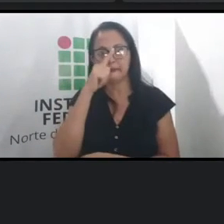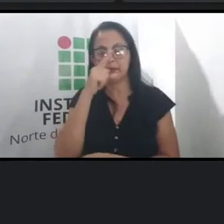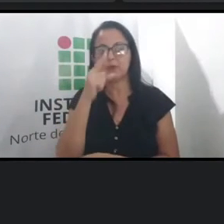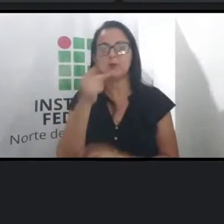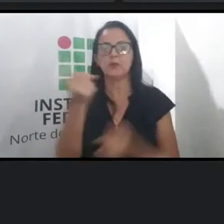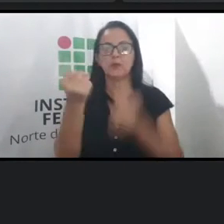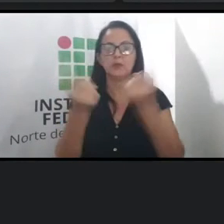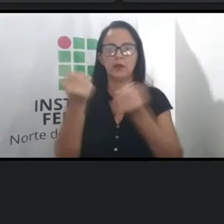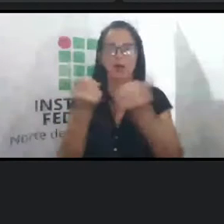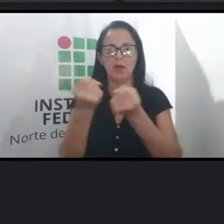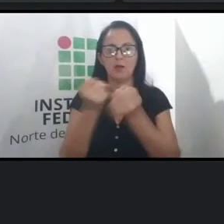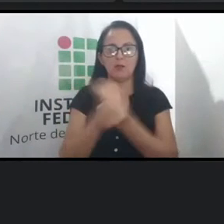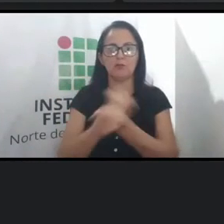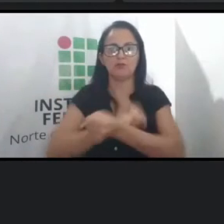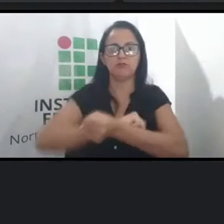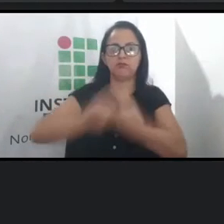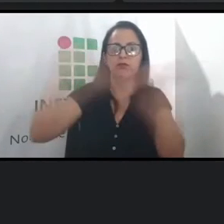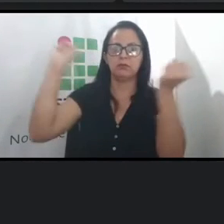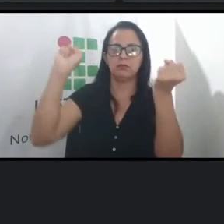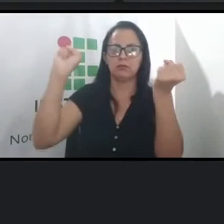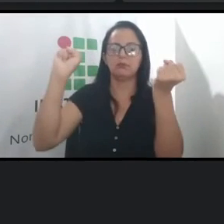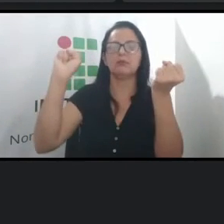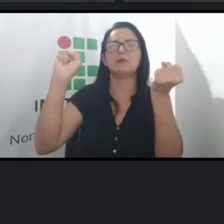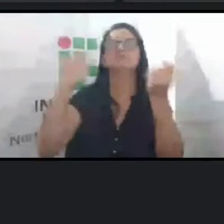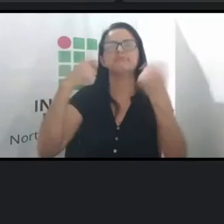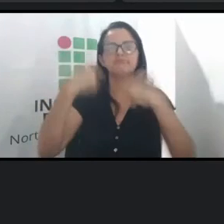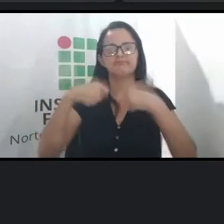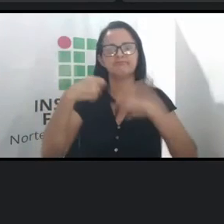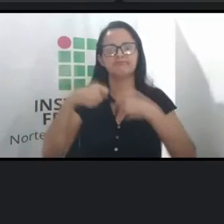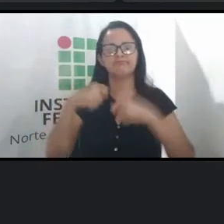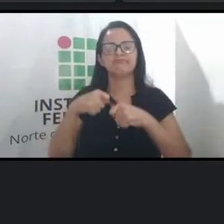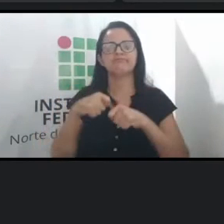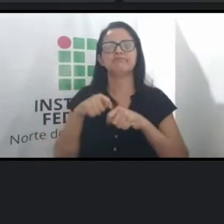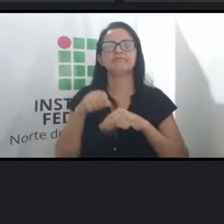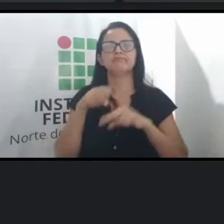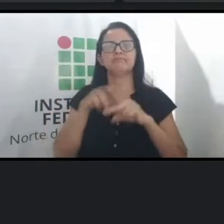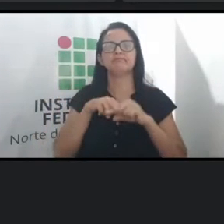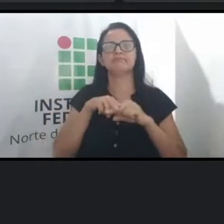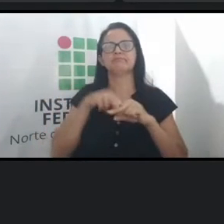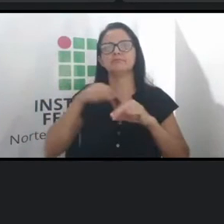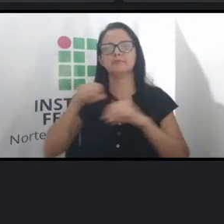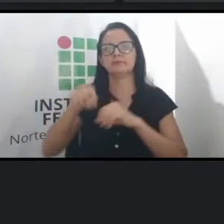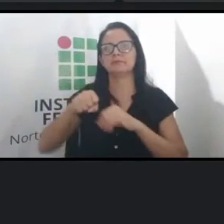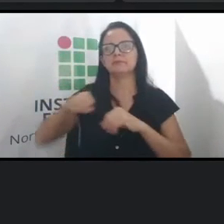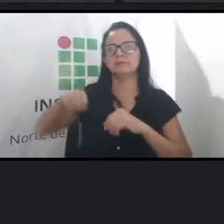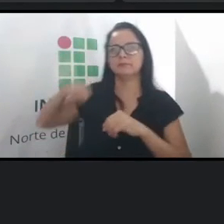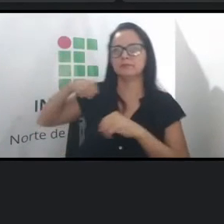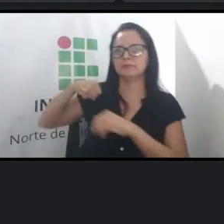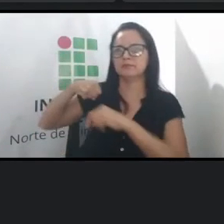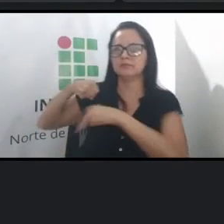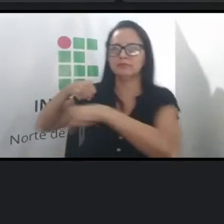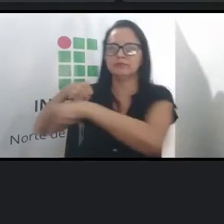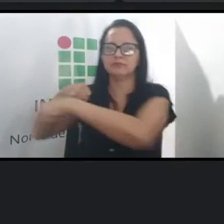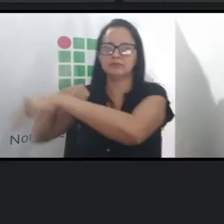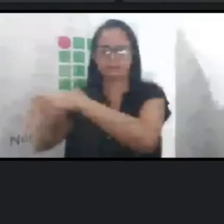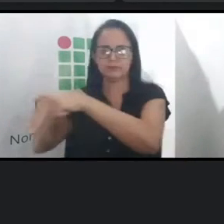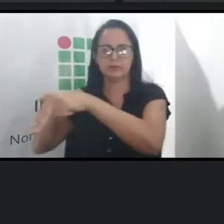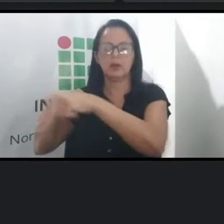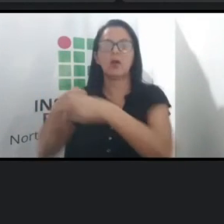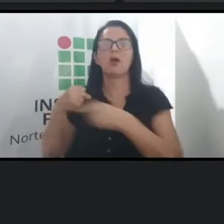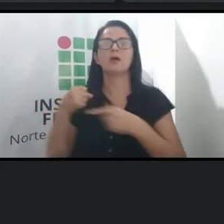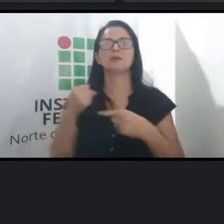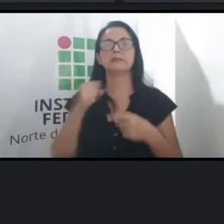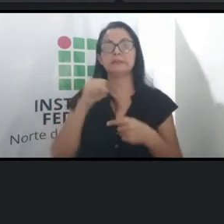caso, deve-se sair do veículo. Mas esse é só quando há o risco de explosão. Por que eu falo